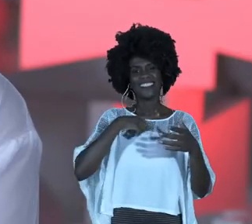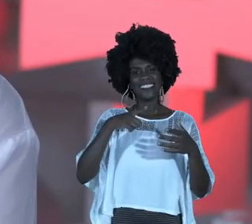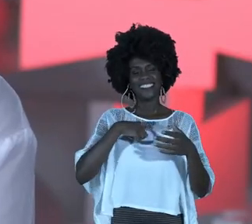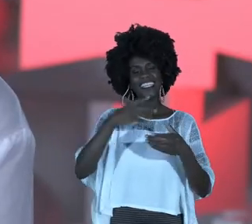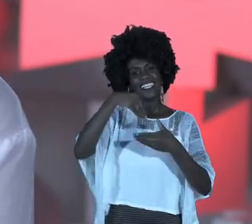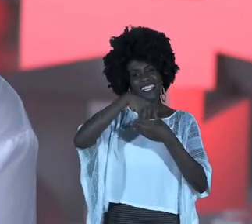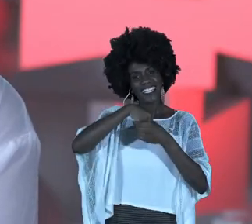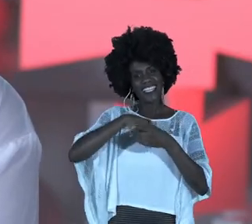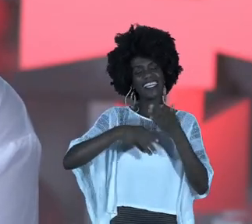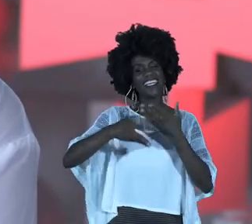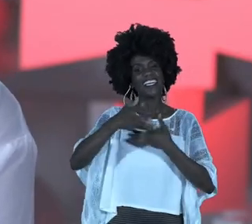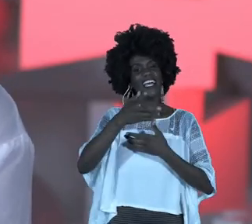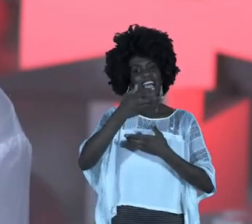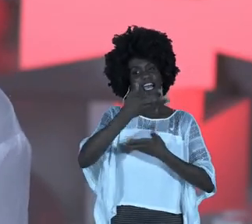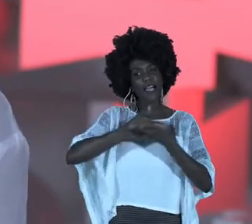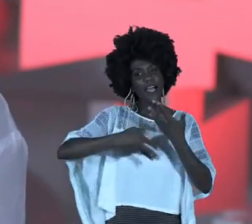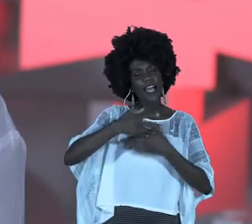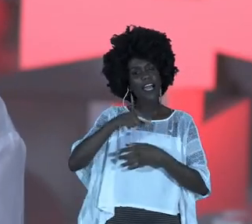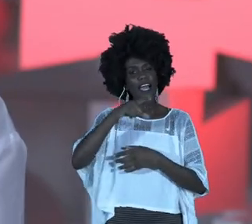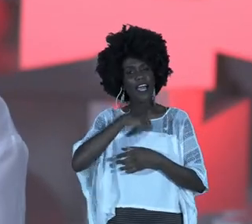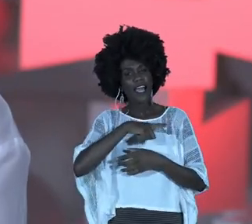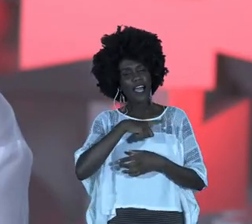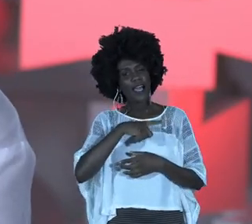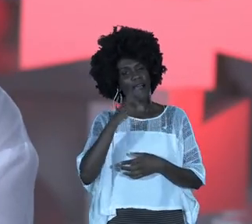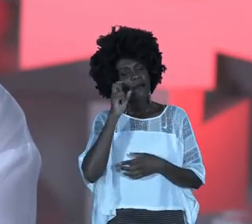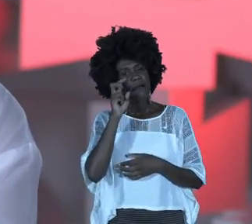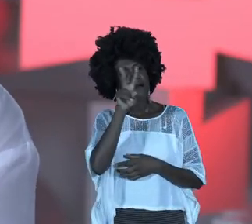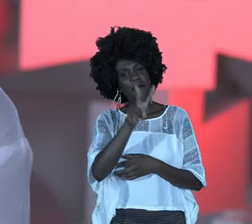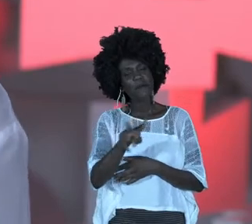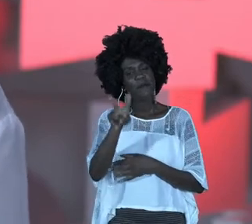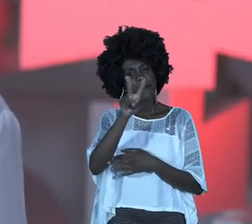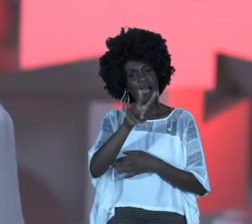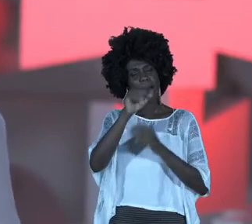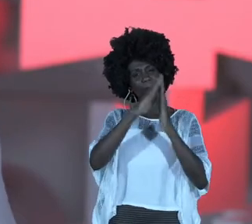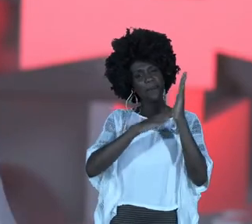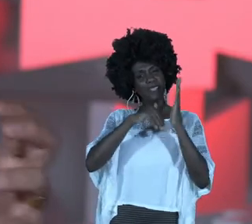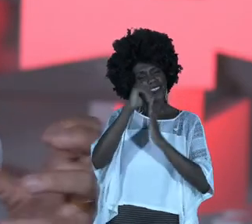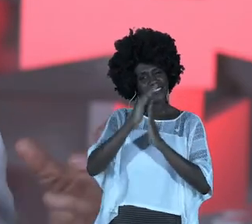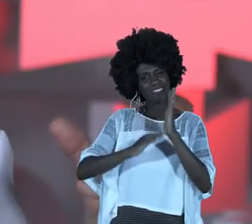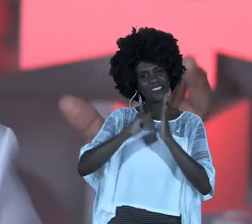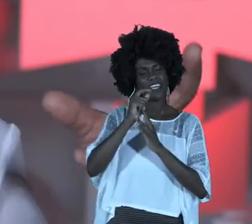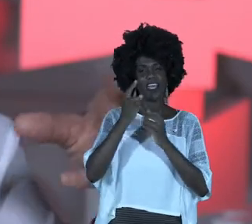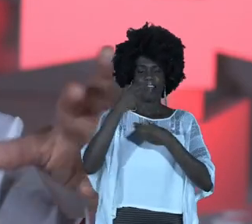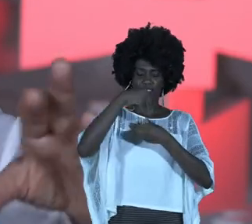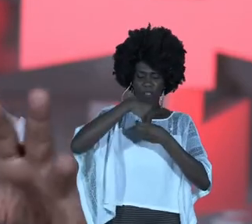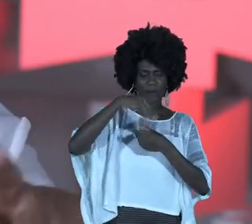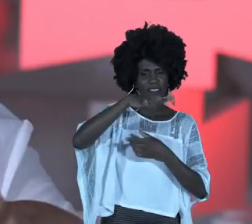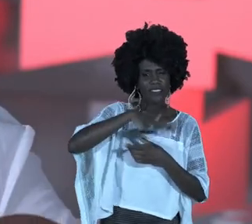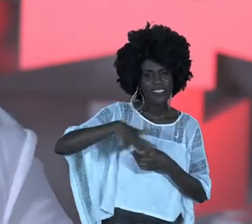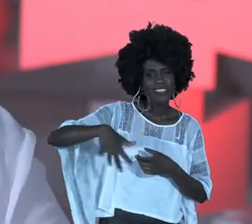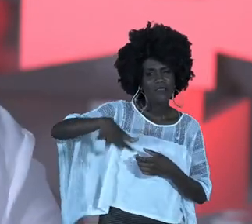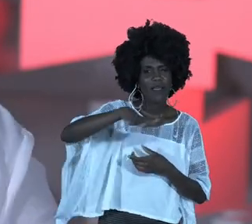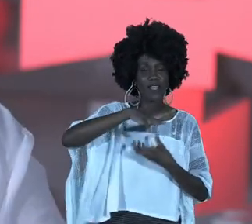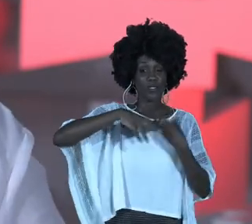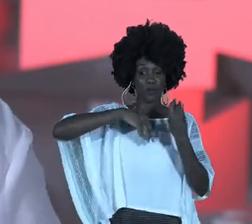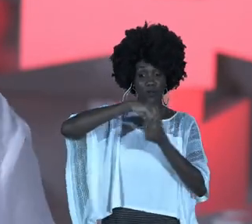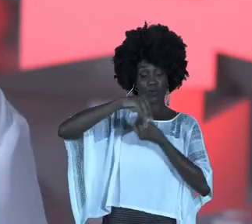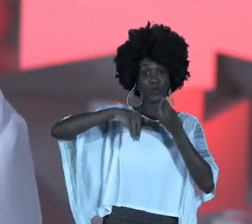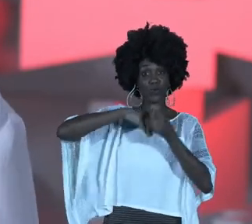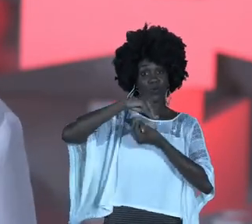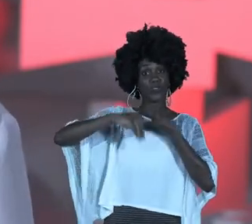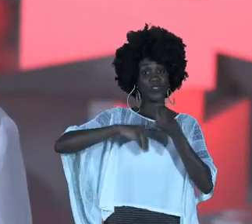interpenetra a outra, a escultura vai para a pintura, que vai para a escultura, e vai tomando espaço, o